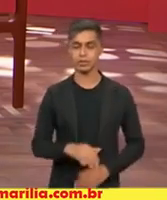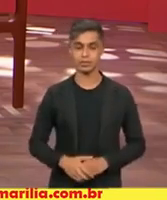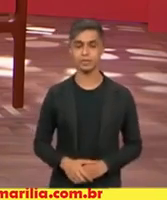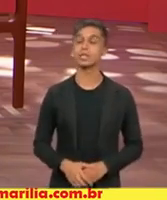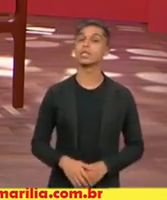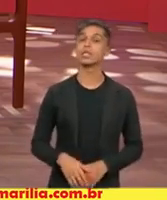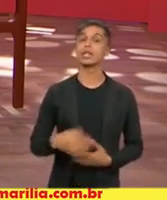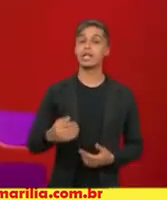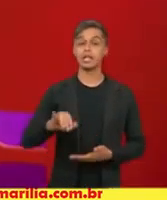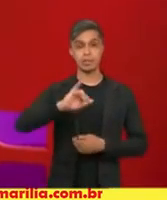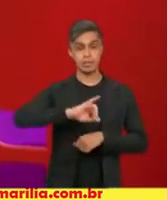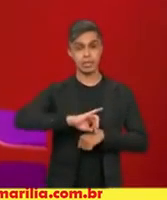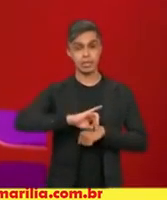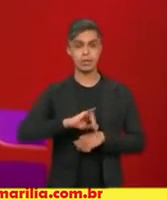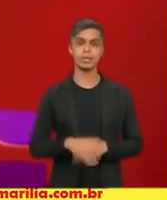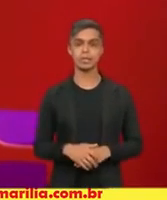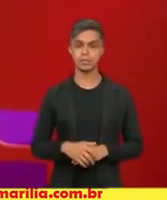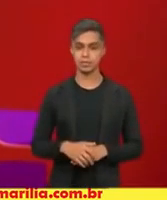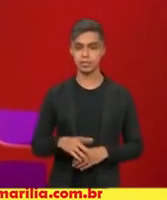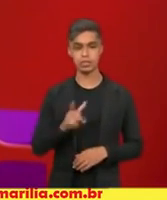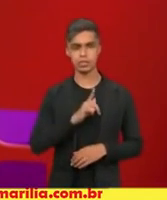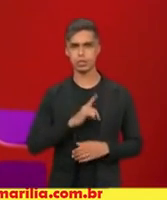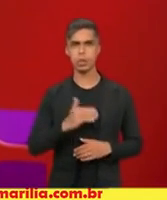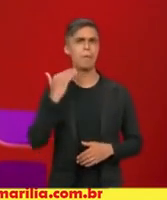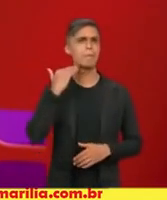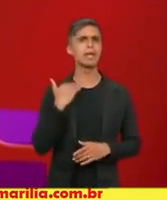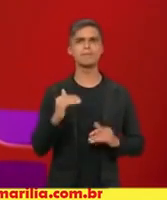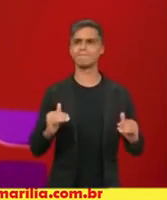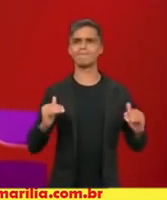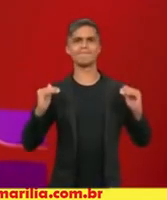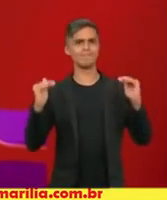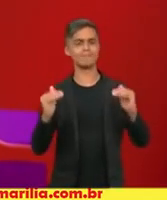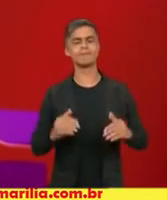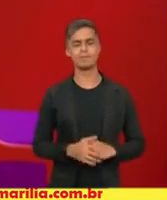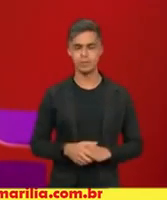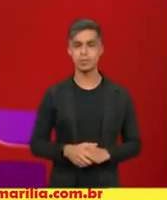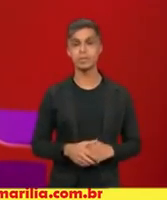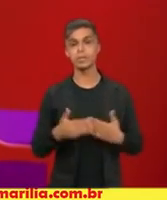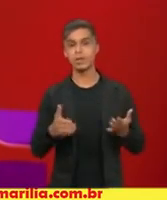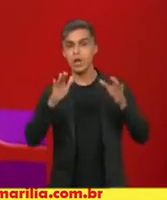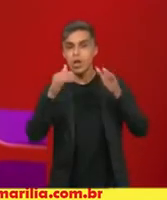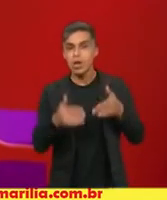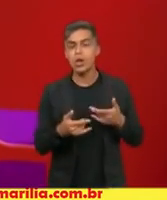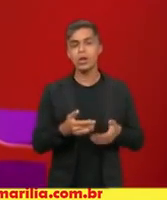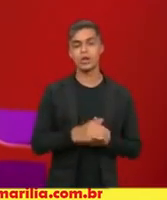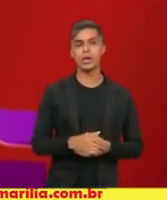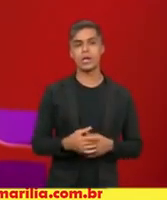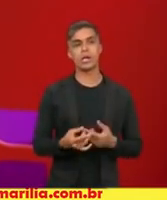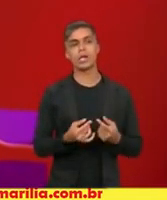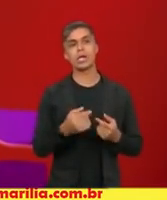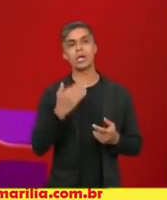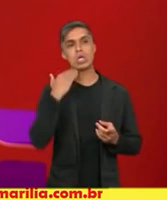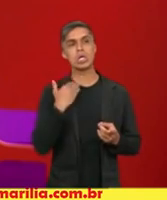capital, né, a corte, detinha os maiores bancos do país disparado. E aí a concentração bancária daquele então é